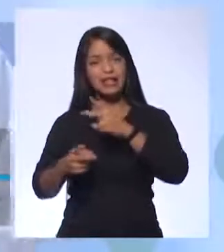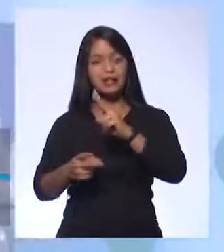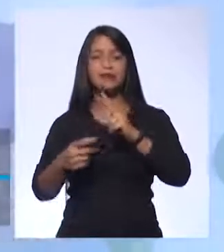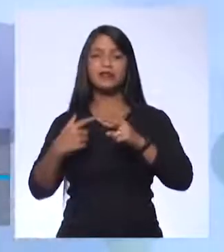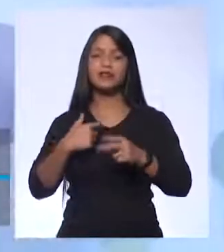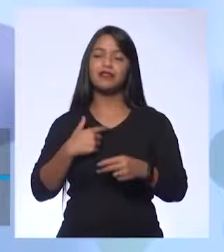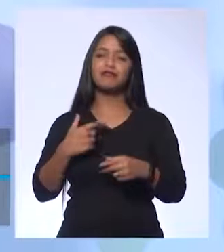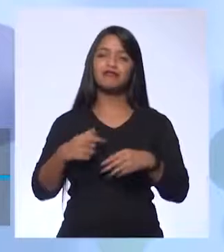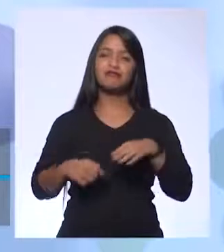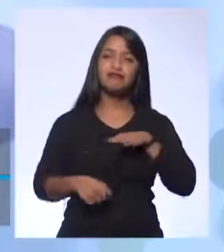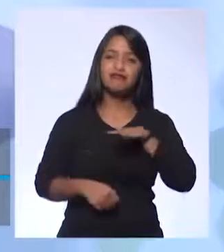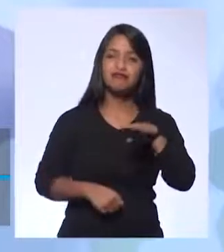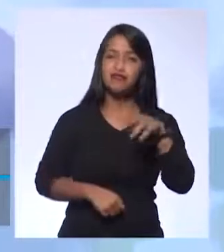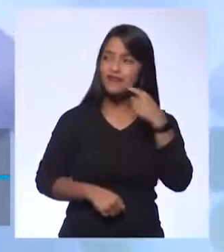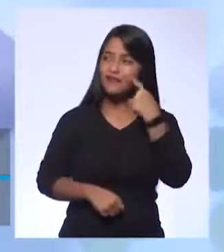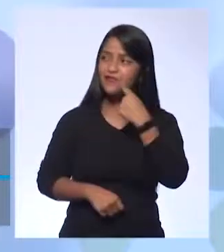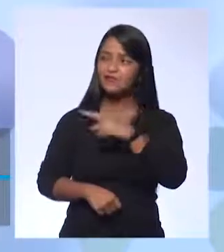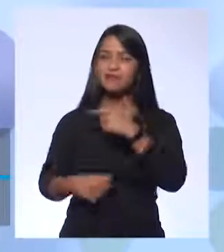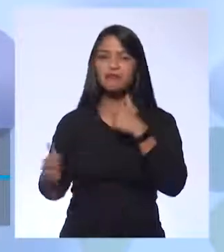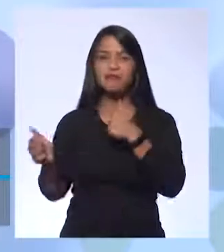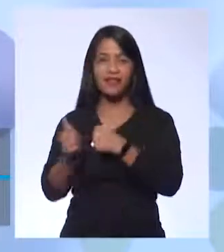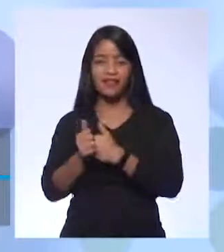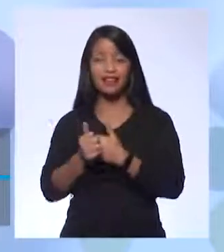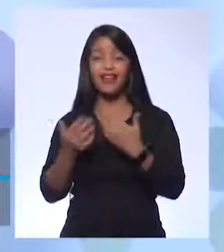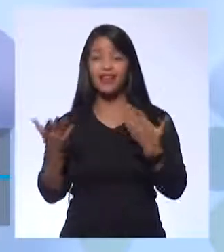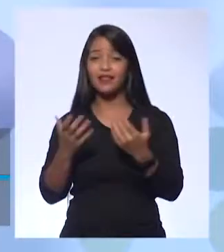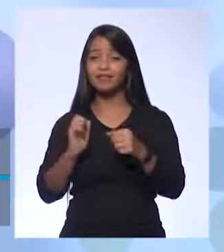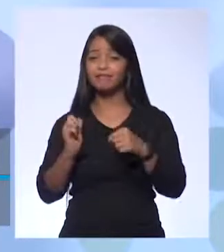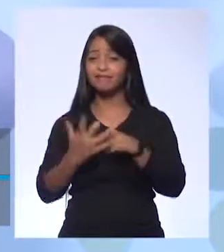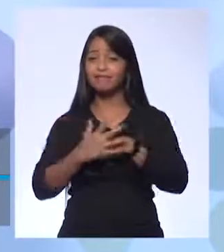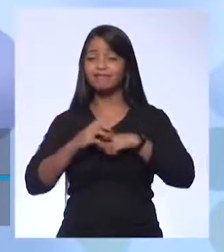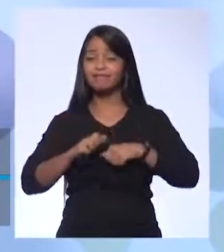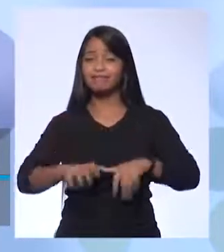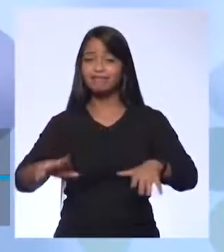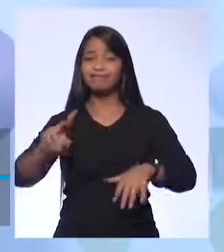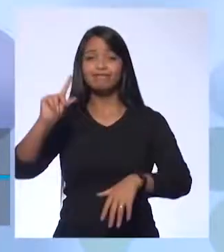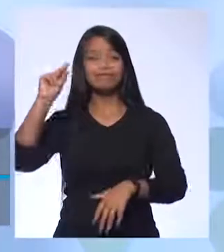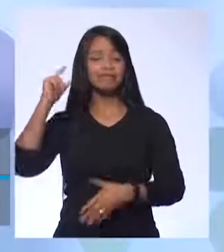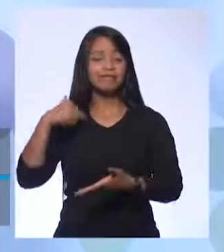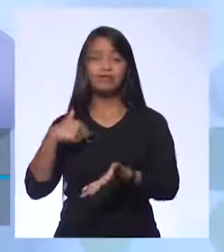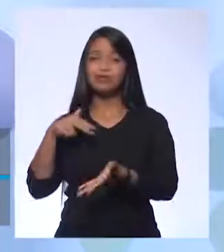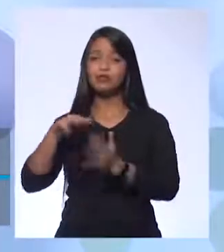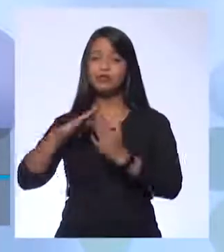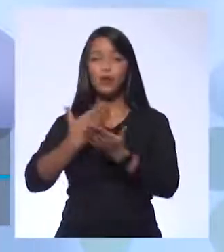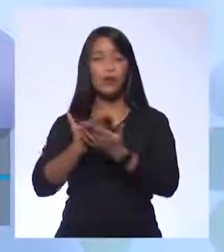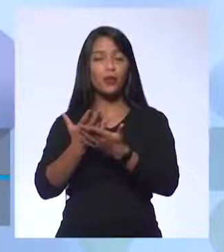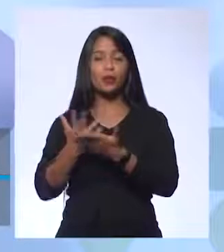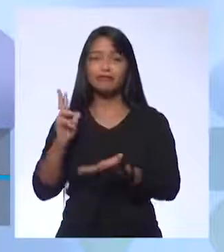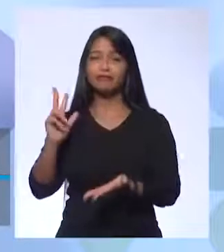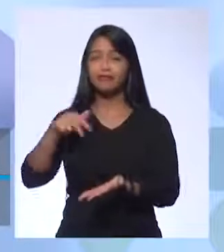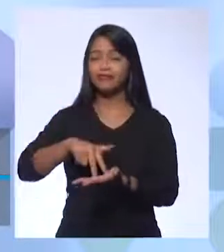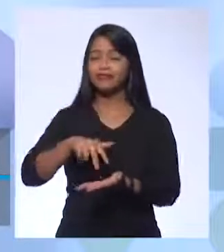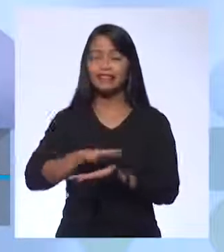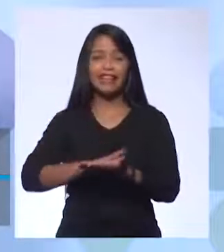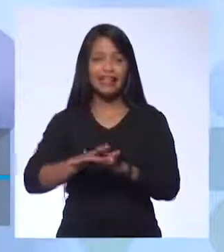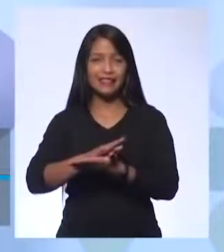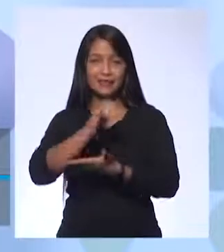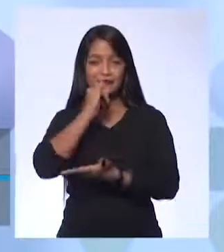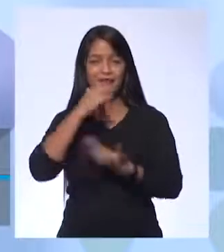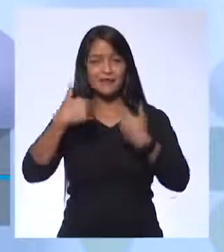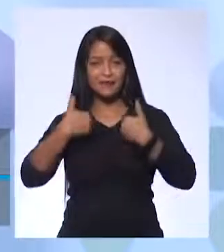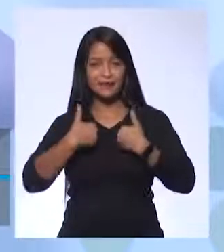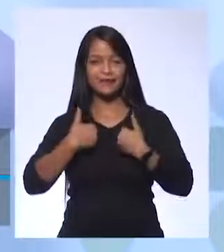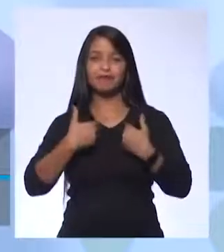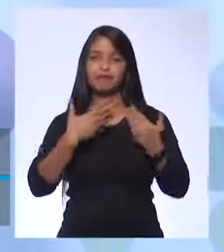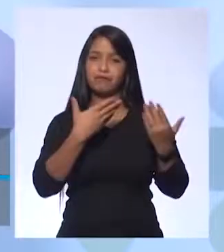mais acalentado, né? A gente nessa situação de pandemia aí, que faz tempo que não põe o pé na escola, né? Eu, pelo menos, posso falar por mim, acho que pelo